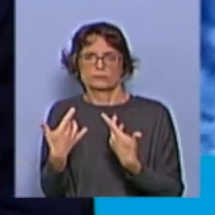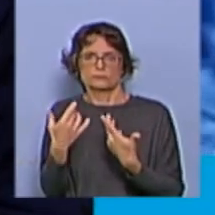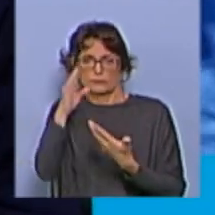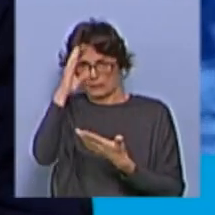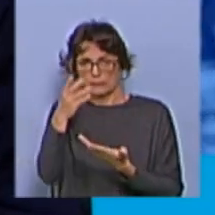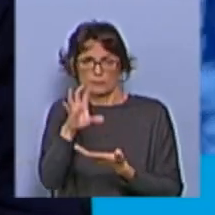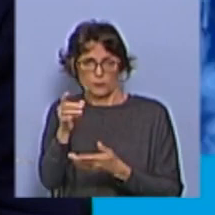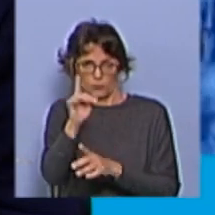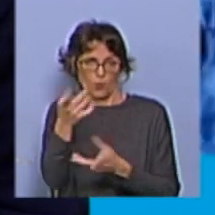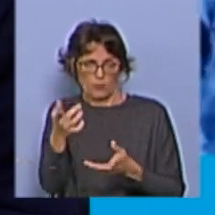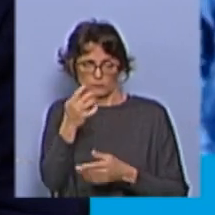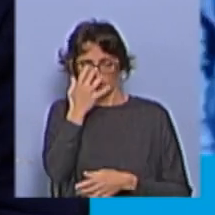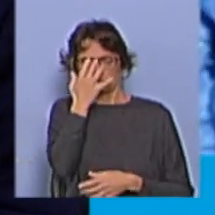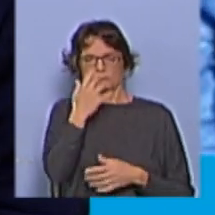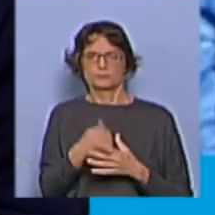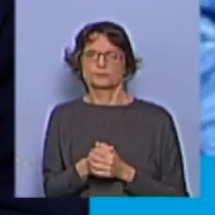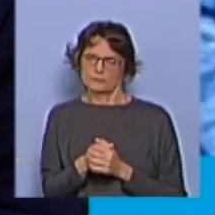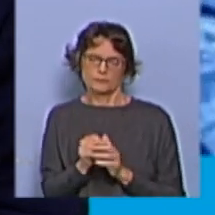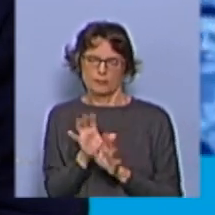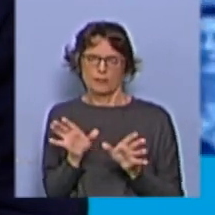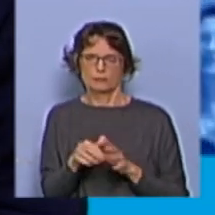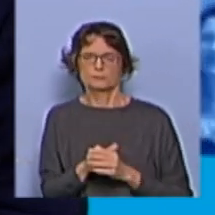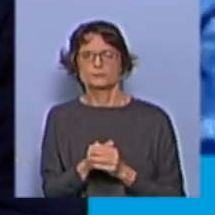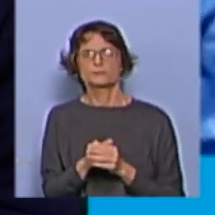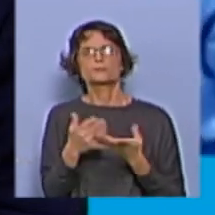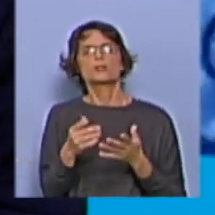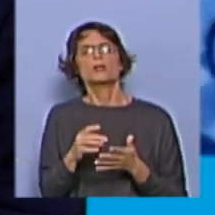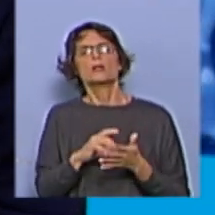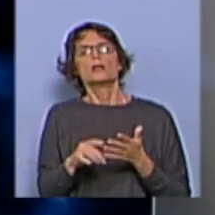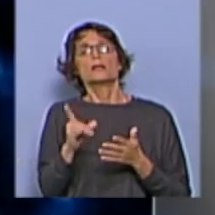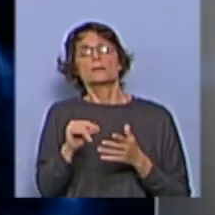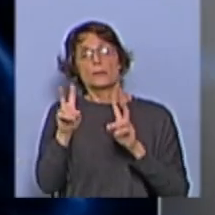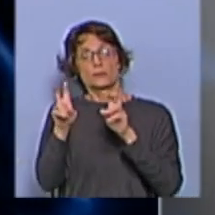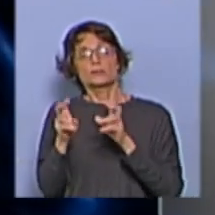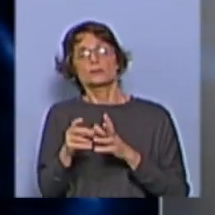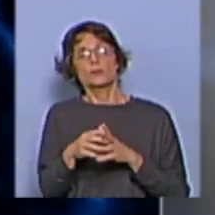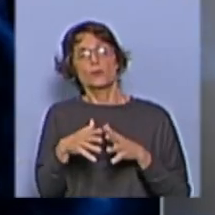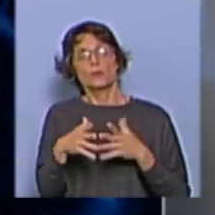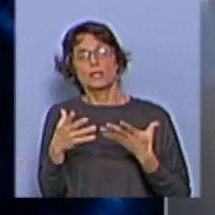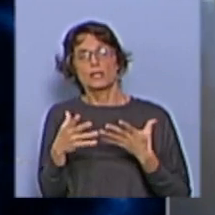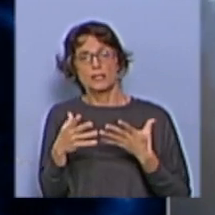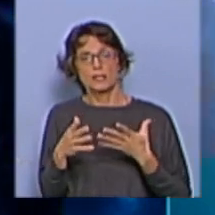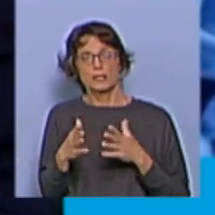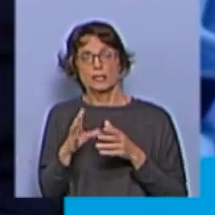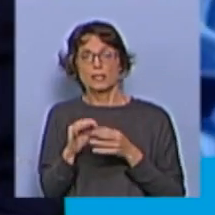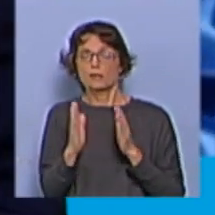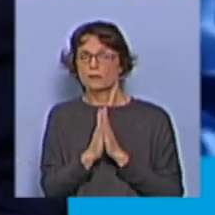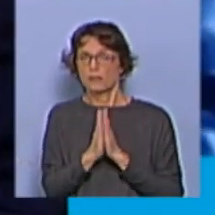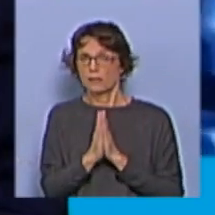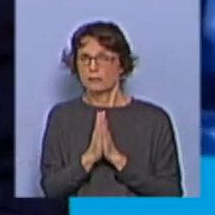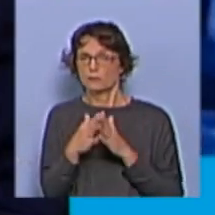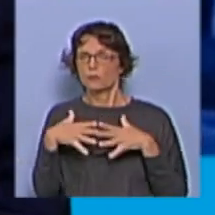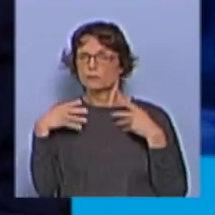é que estou a falar. Claro que sim, claro que sim. Um último capítulo sobre a espiritualidade. É, porque nós